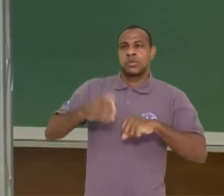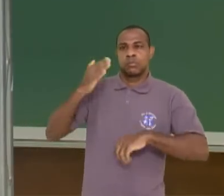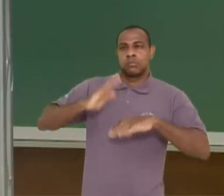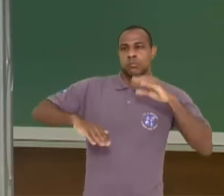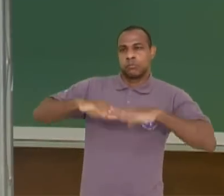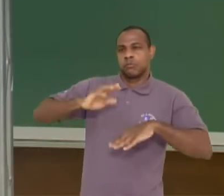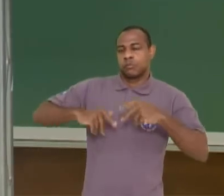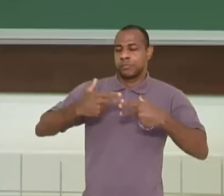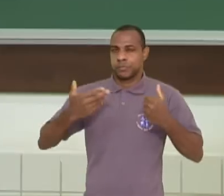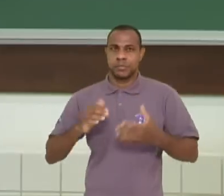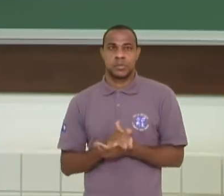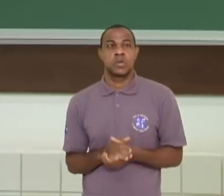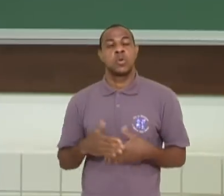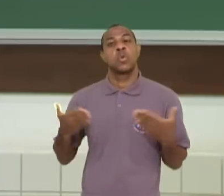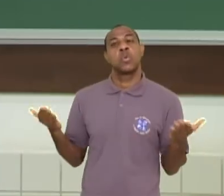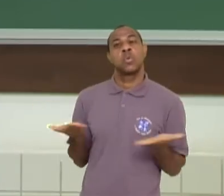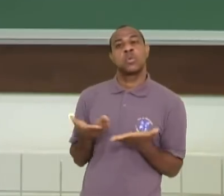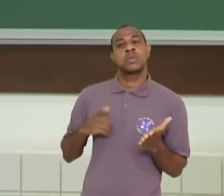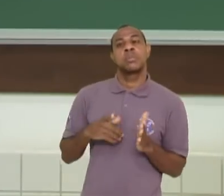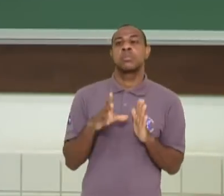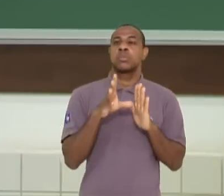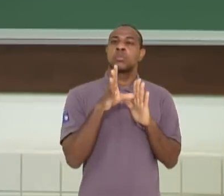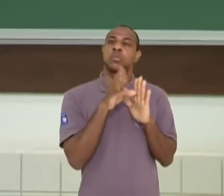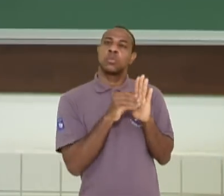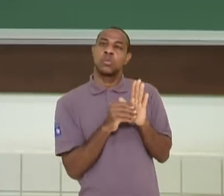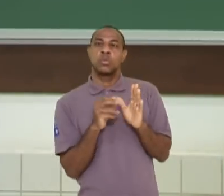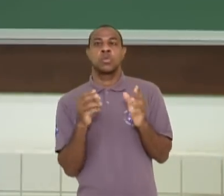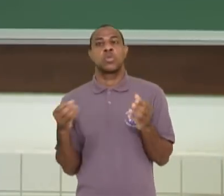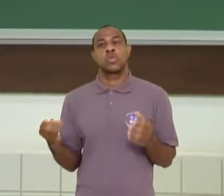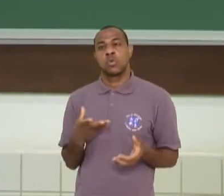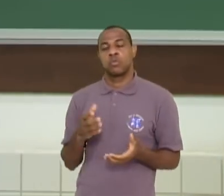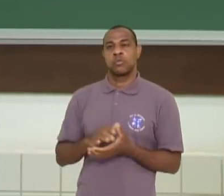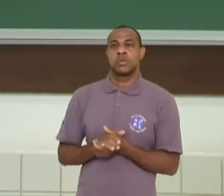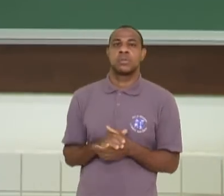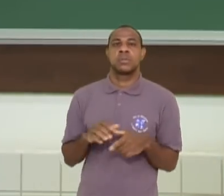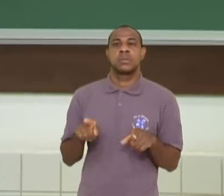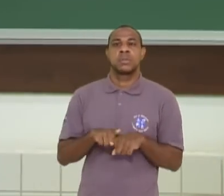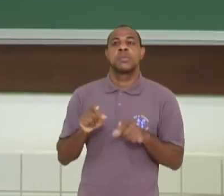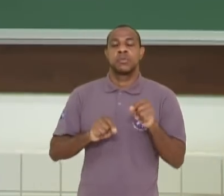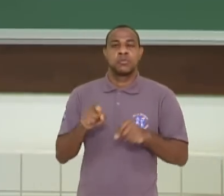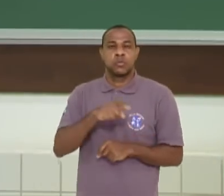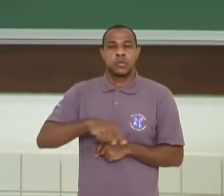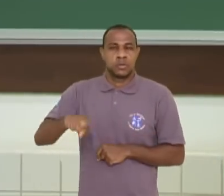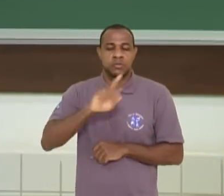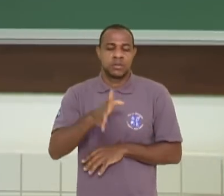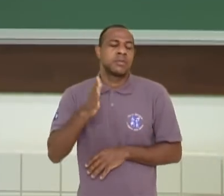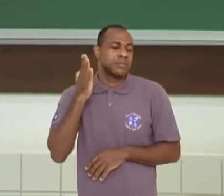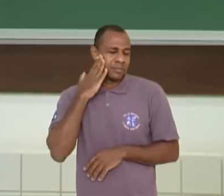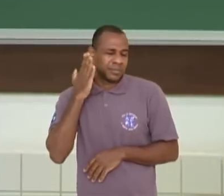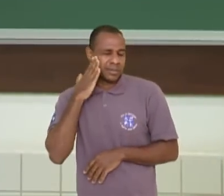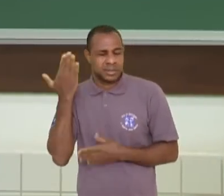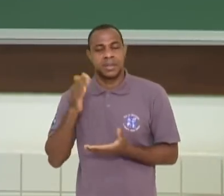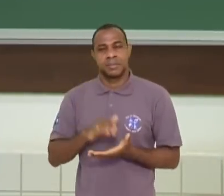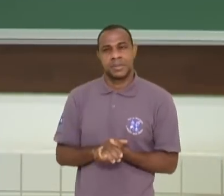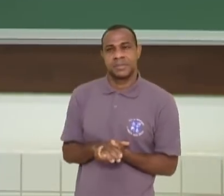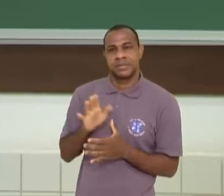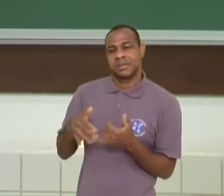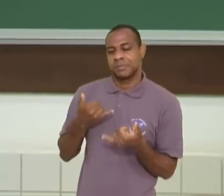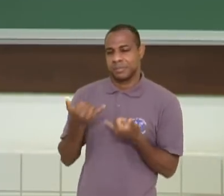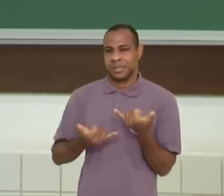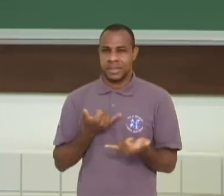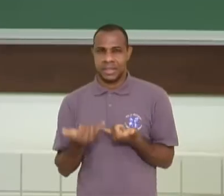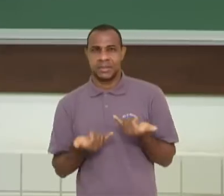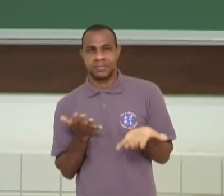na escola, né? Então hoje nós temos assunto novo a ser trabalhado também, que a grande maioria de vocês acredito que já deve ter brincado, já deve